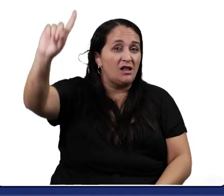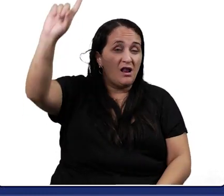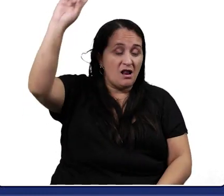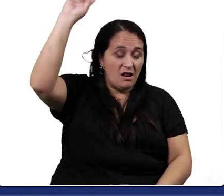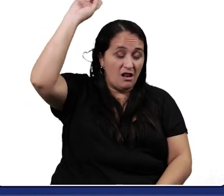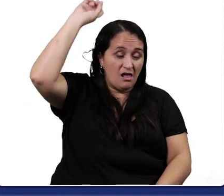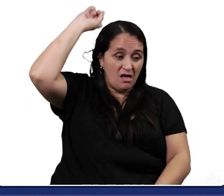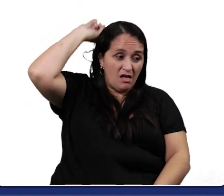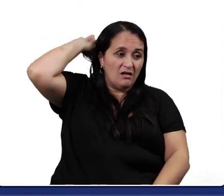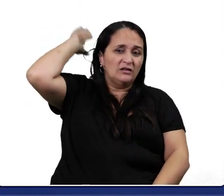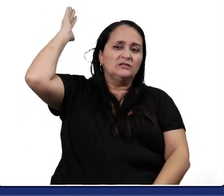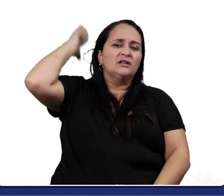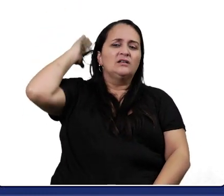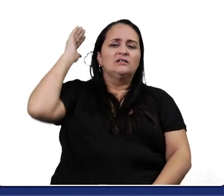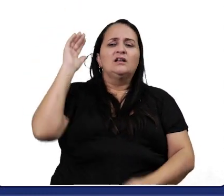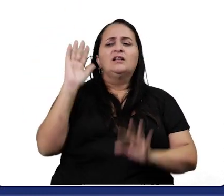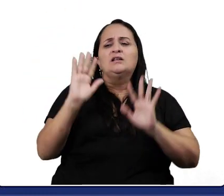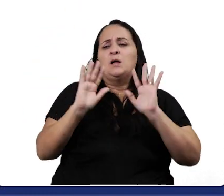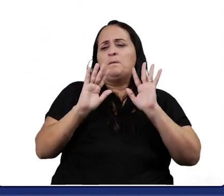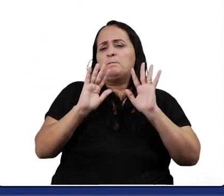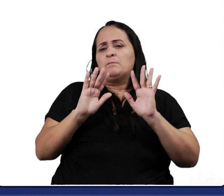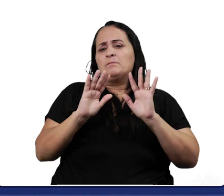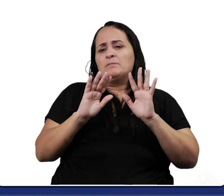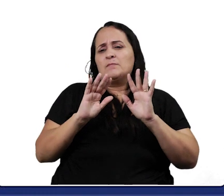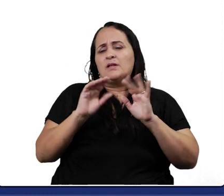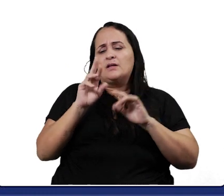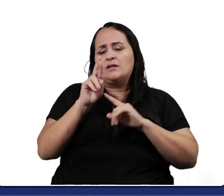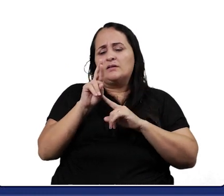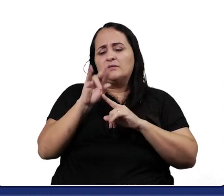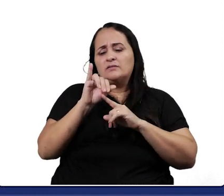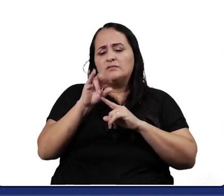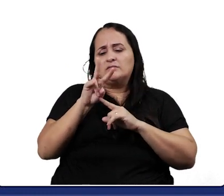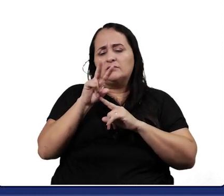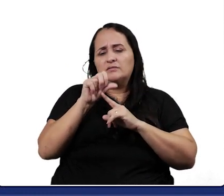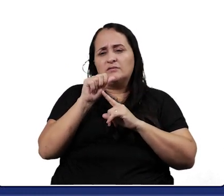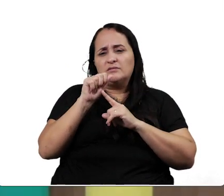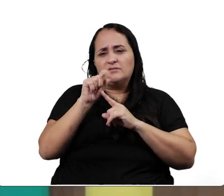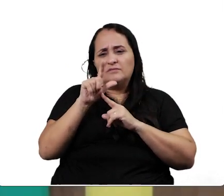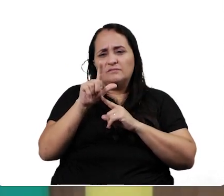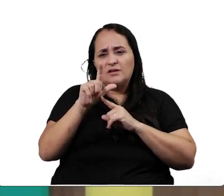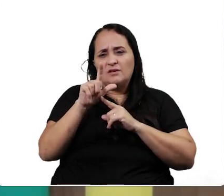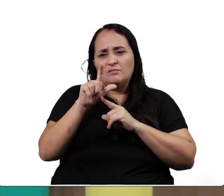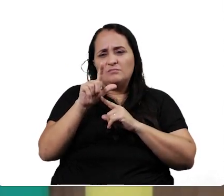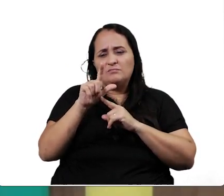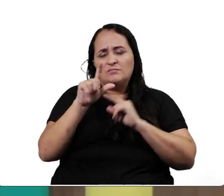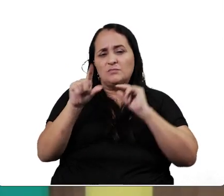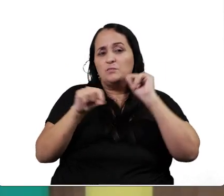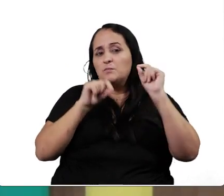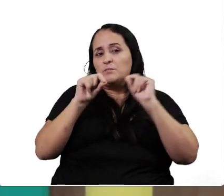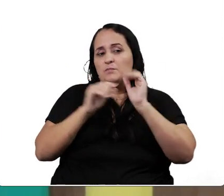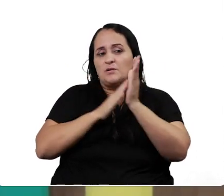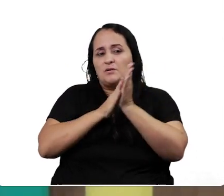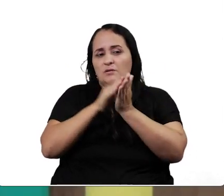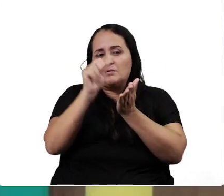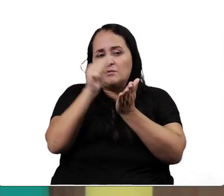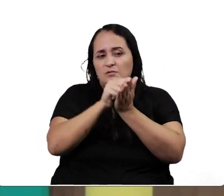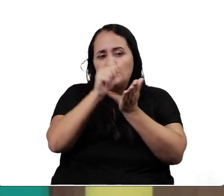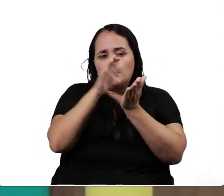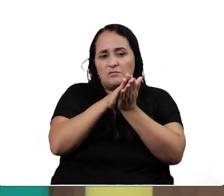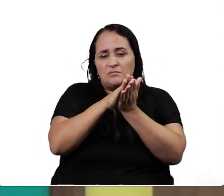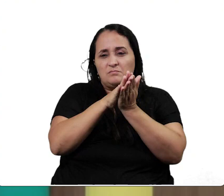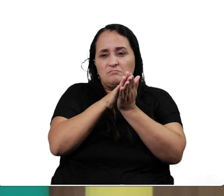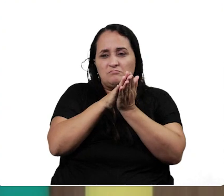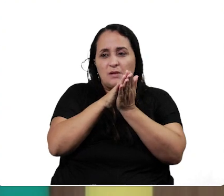trás. A palavra destacada está substituindo. Vocês já entenderam o que significa a